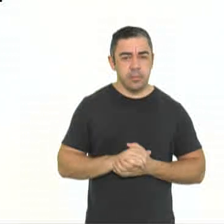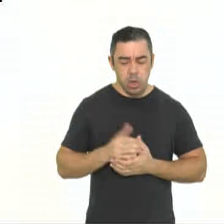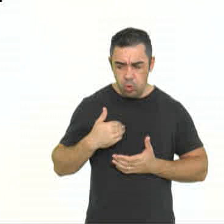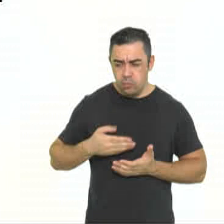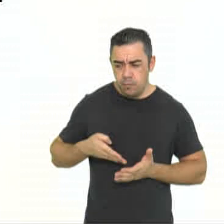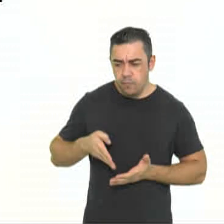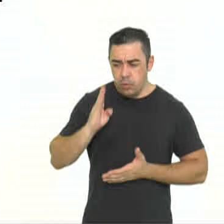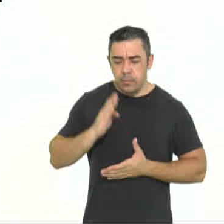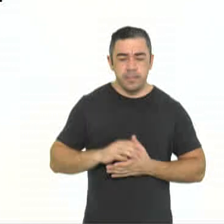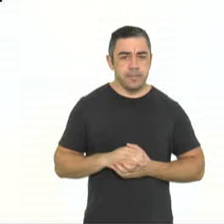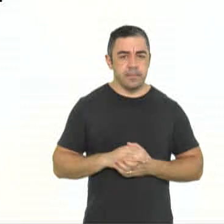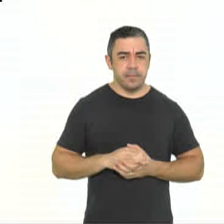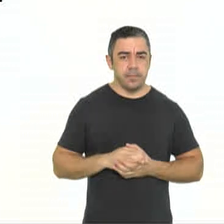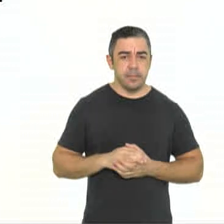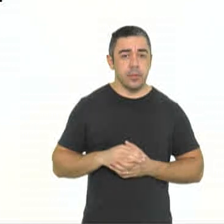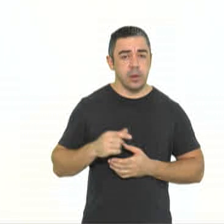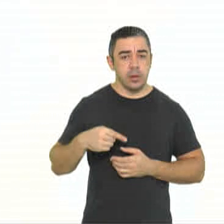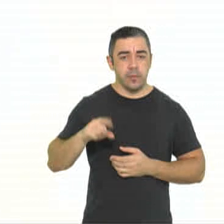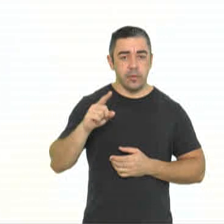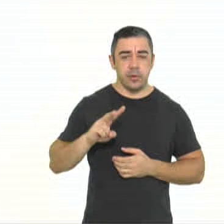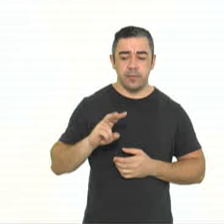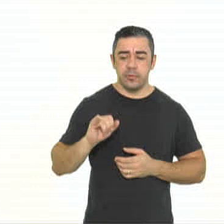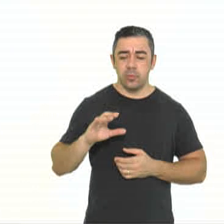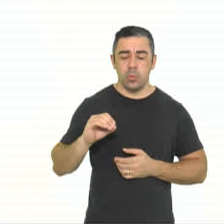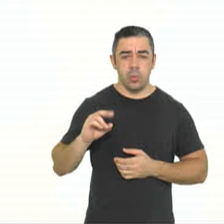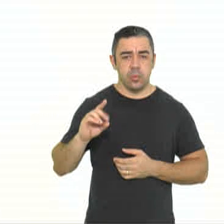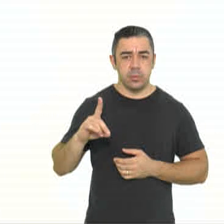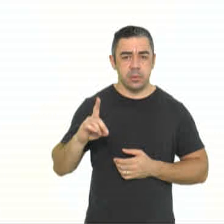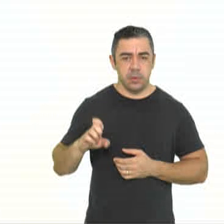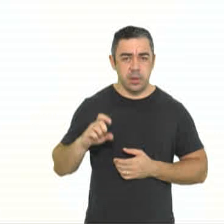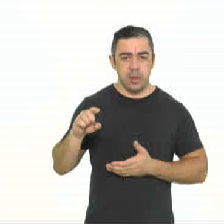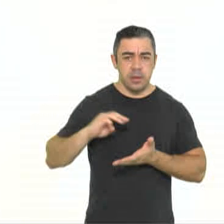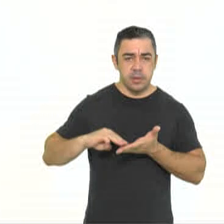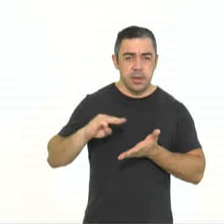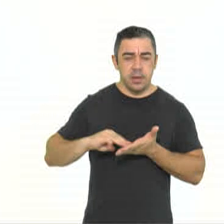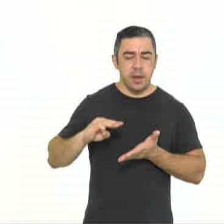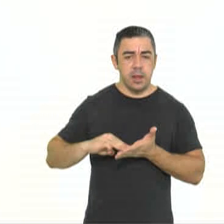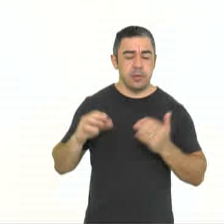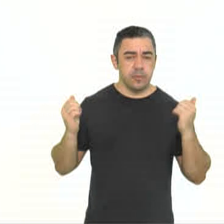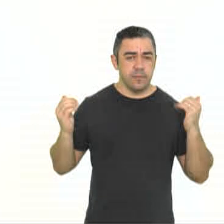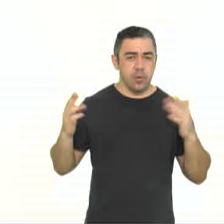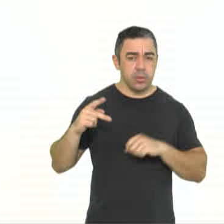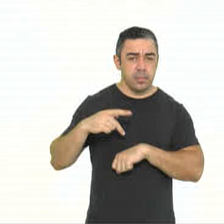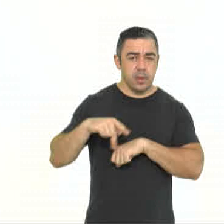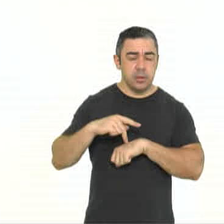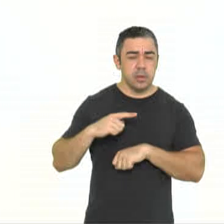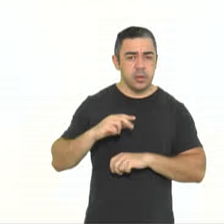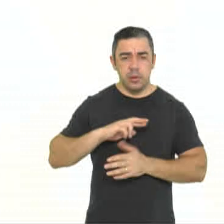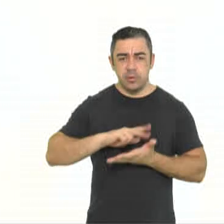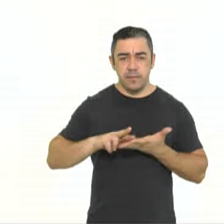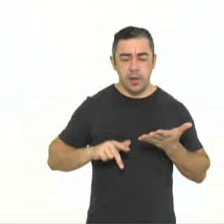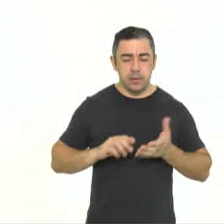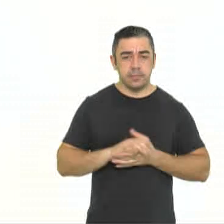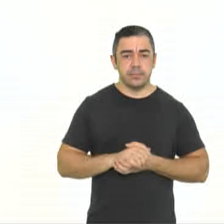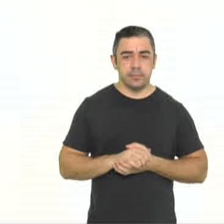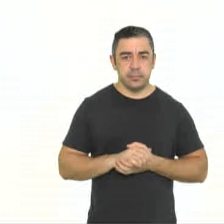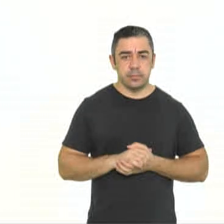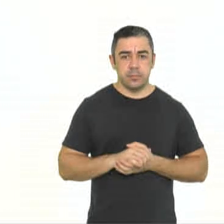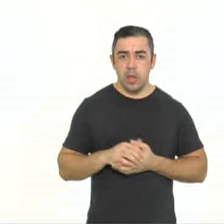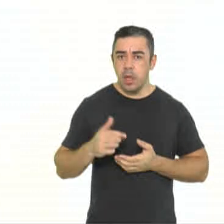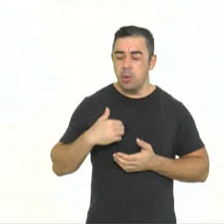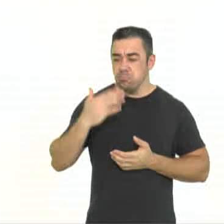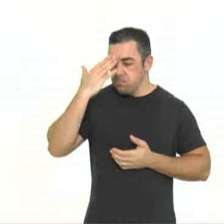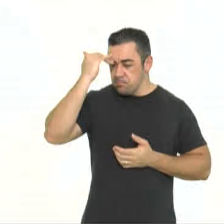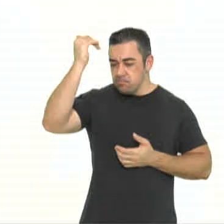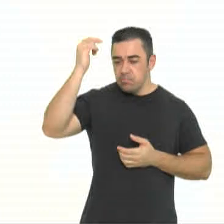Fui. Mandou-me o Visconde para a Secretaria dos Estrangeiros com diversas recomendações. Foi um